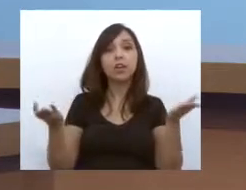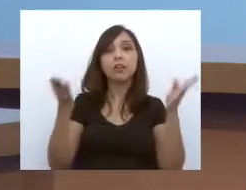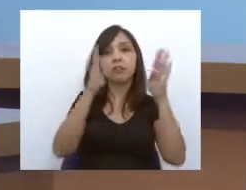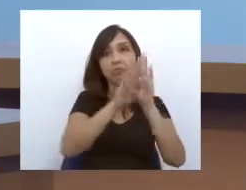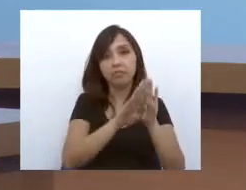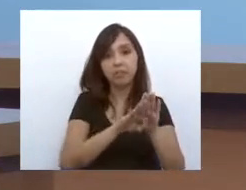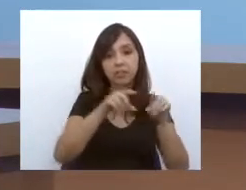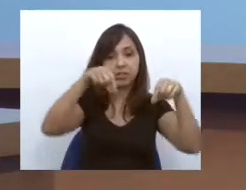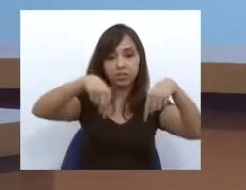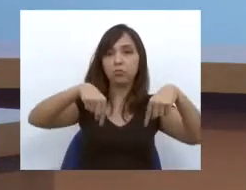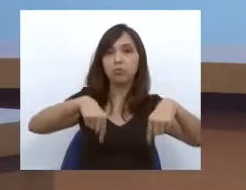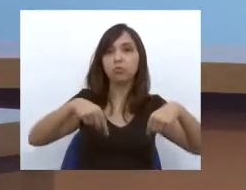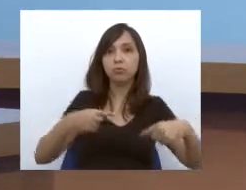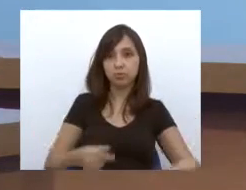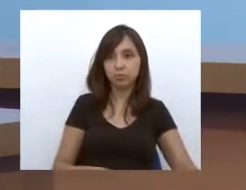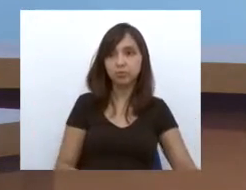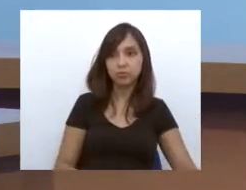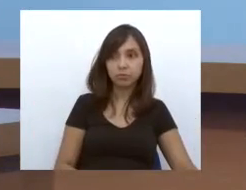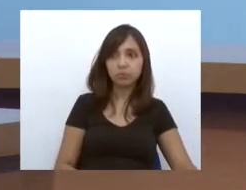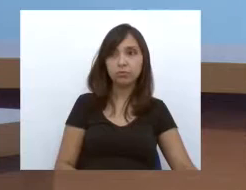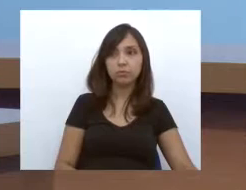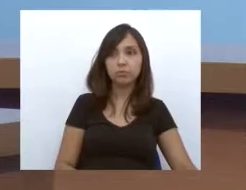estão aqui hoje.